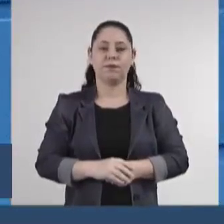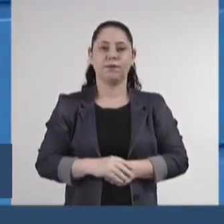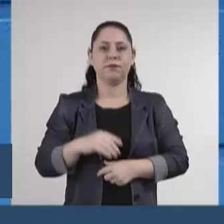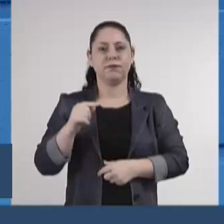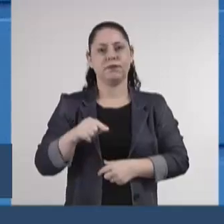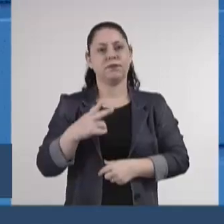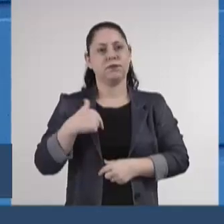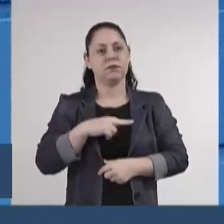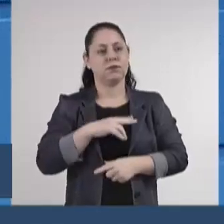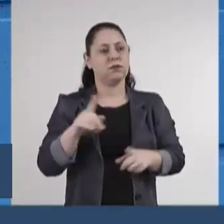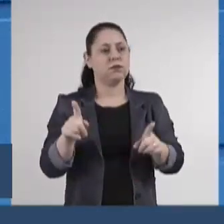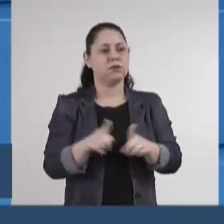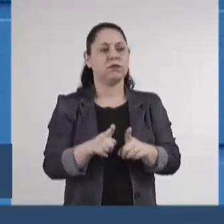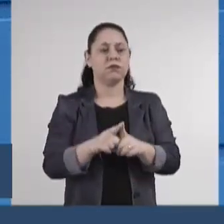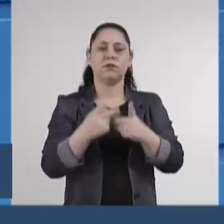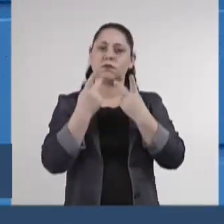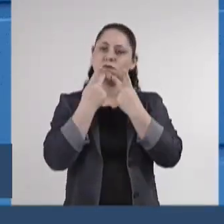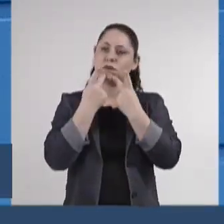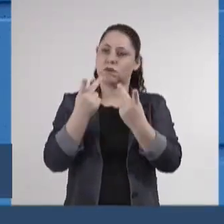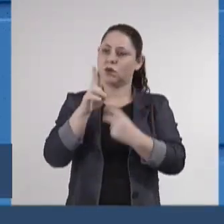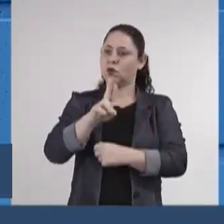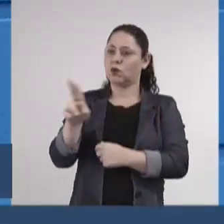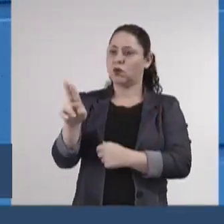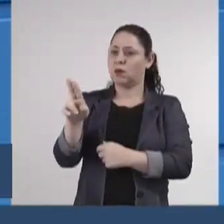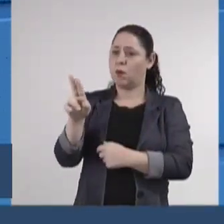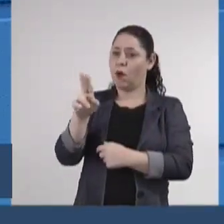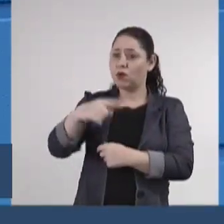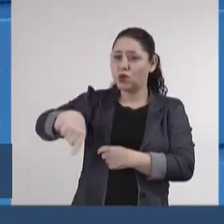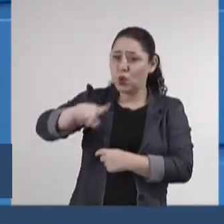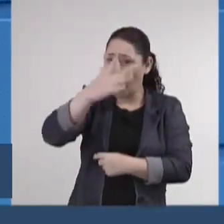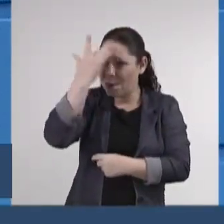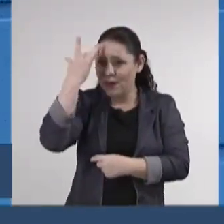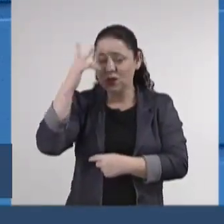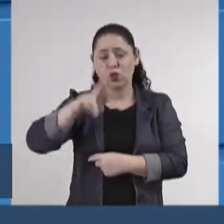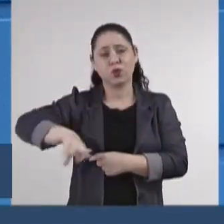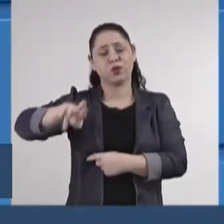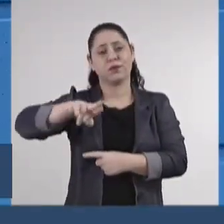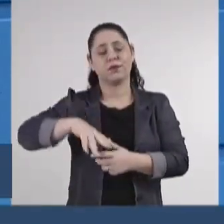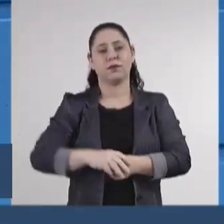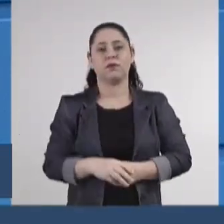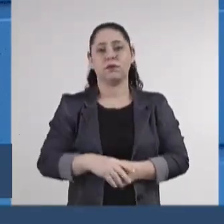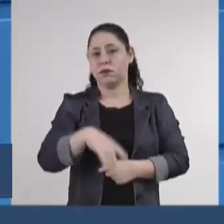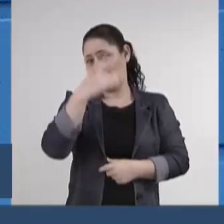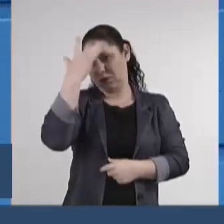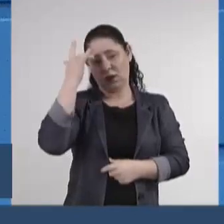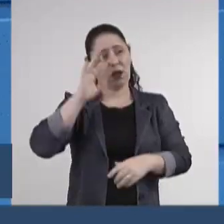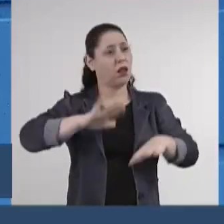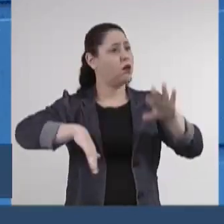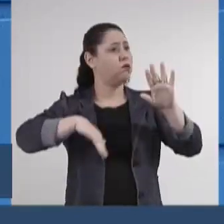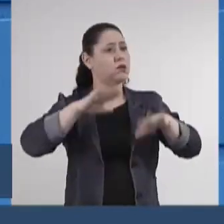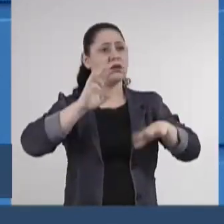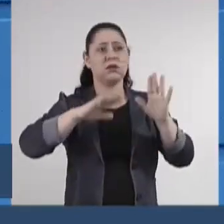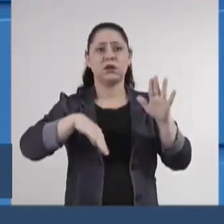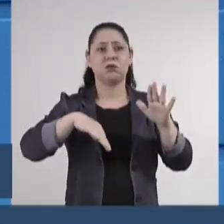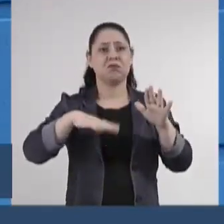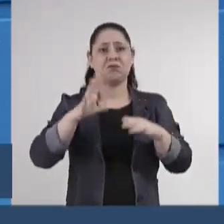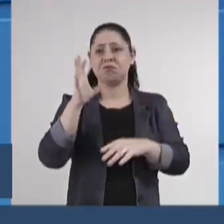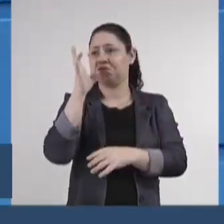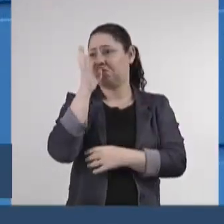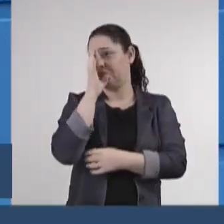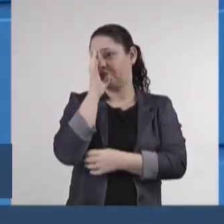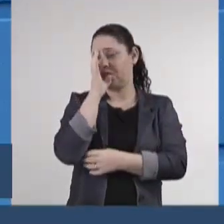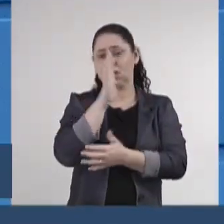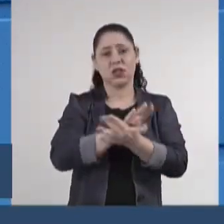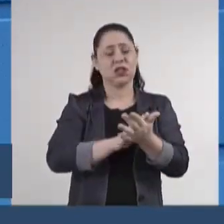aqui a gente também fala em nome de todos os usuários. E de pessoas que talvez não estejam